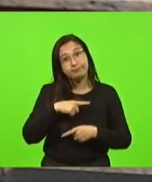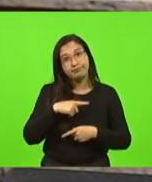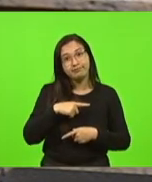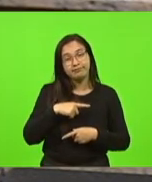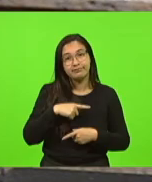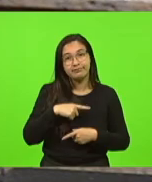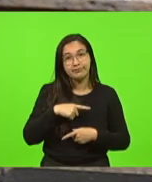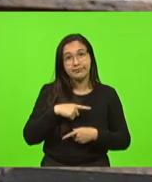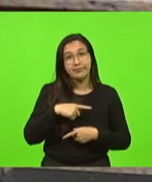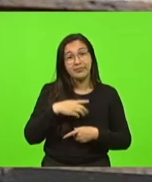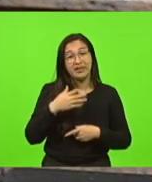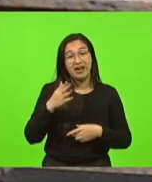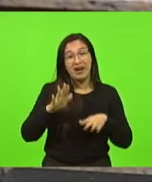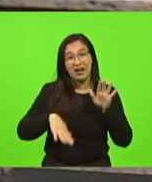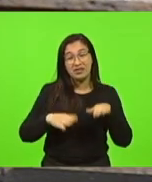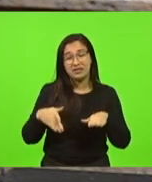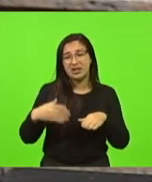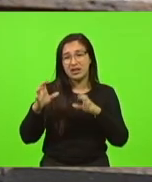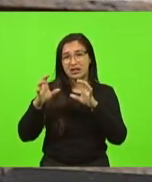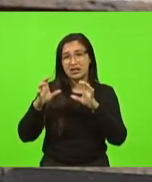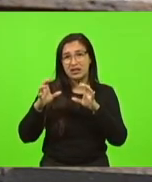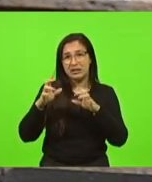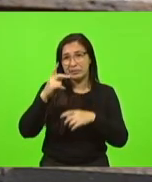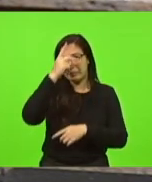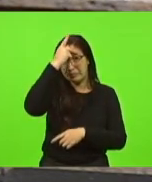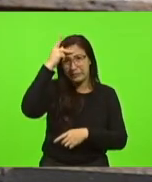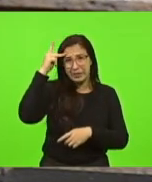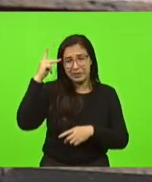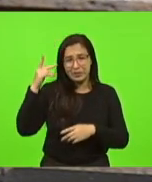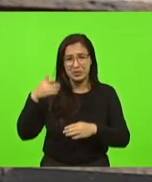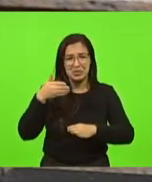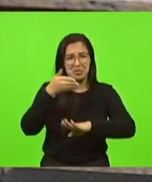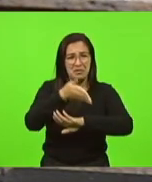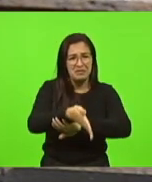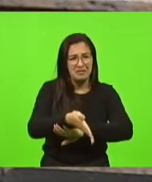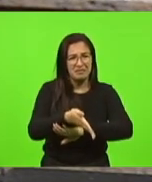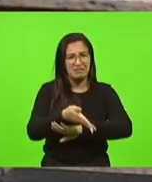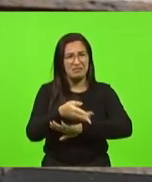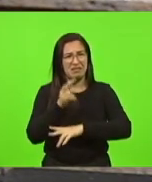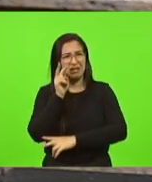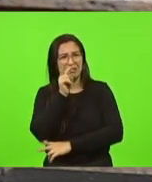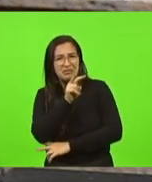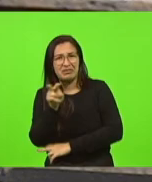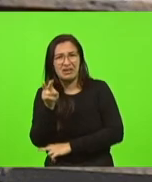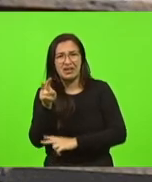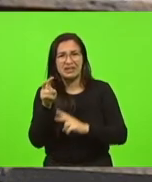em que o cidadão se sente envergonhado em chegar a esses locais.